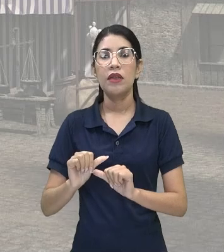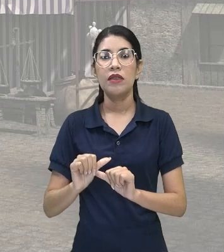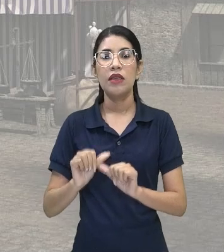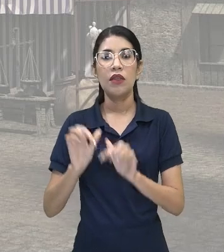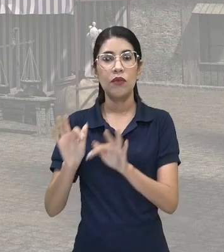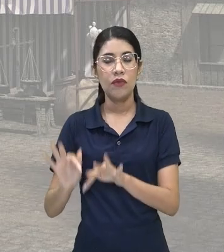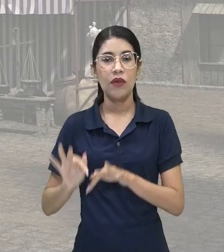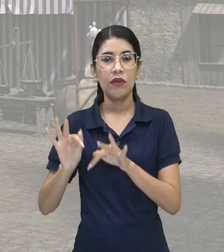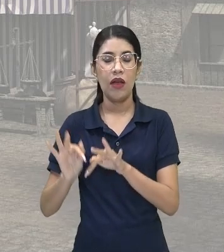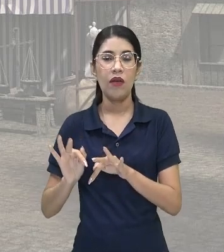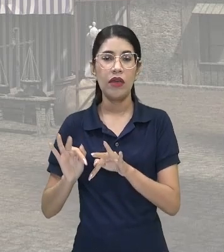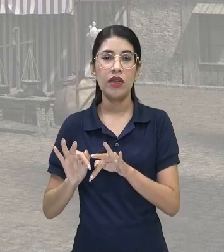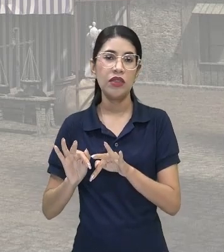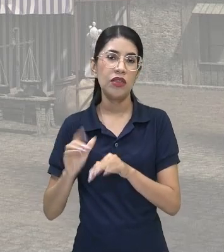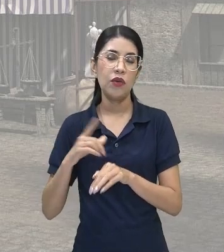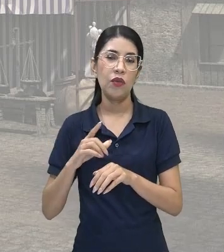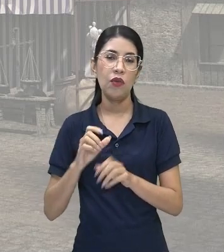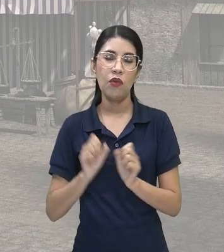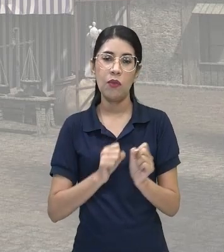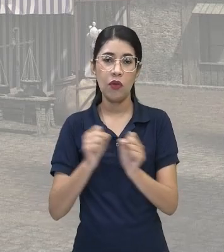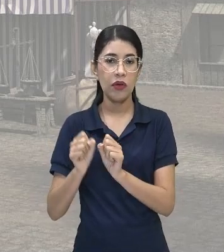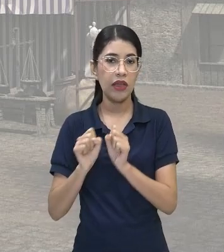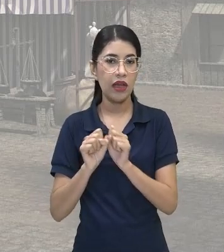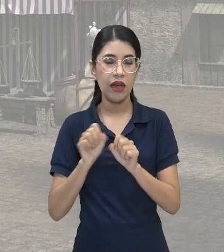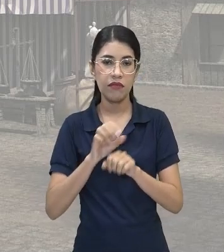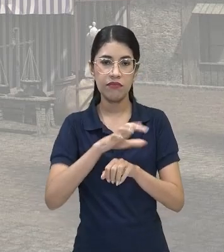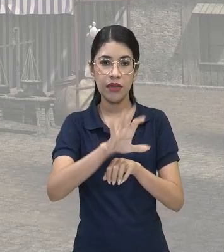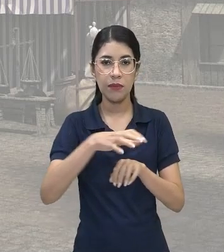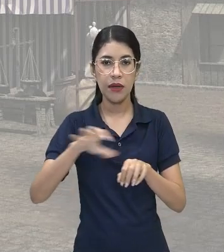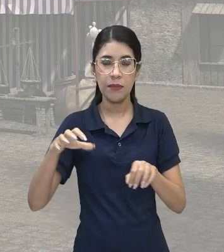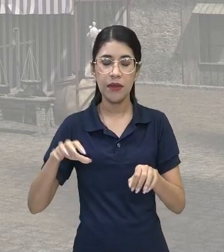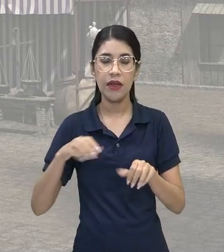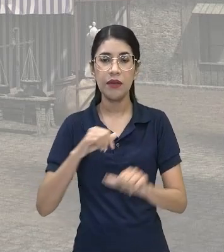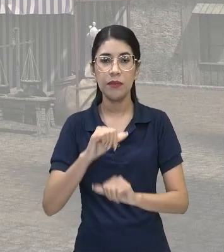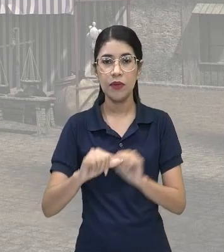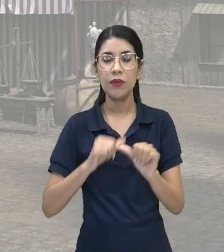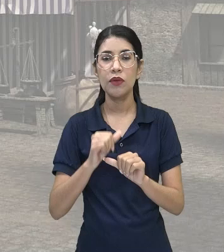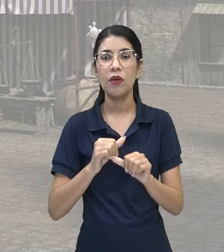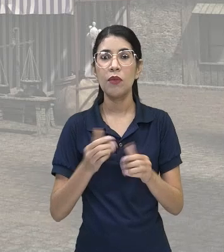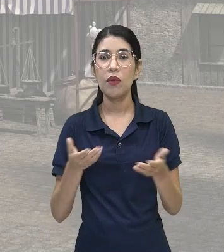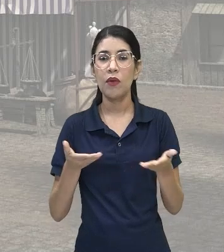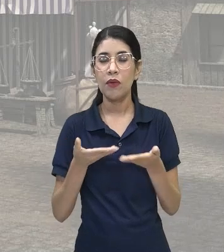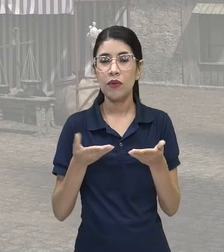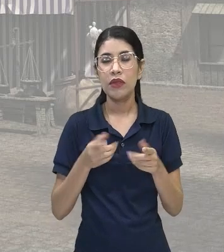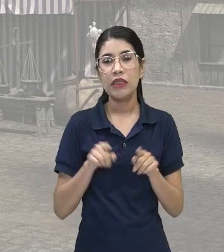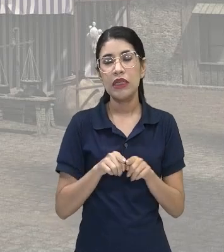poder era descentralizado, para o mundo moderno, onde sim o poder era